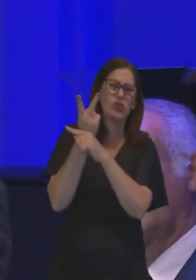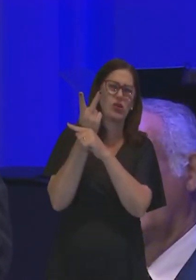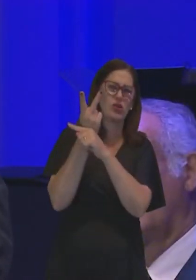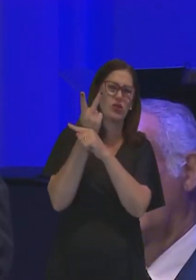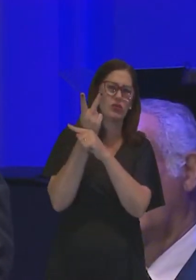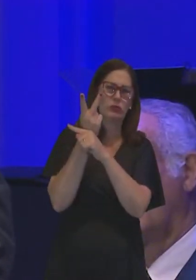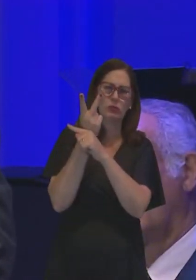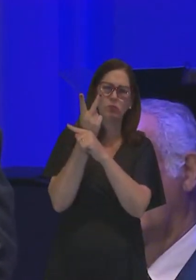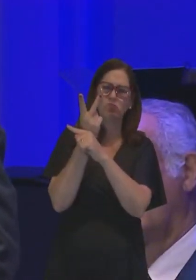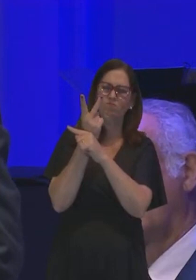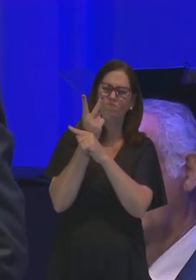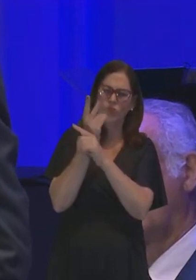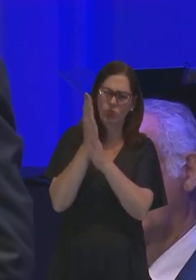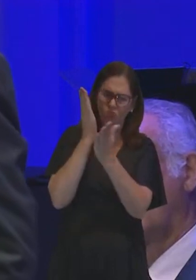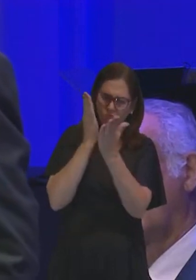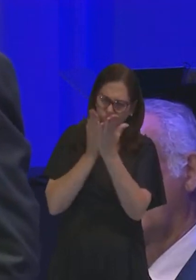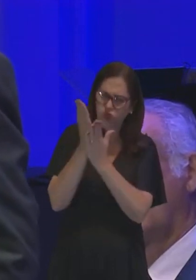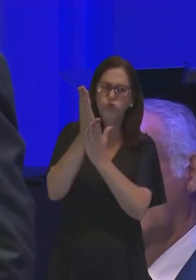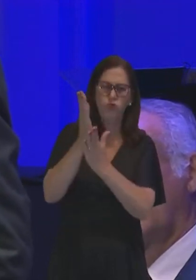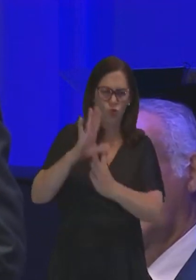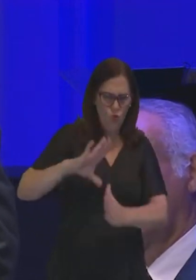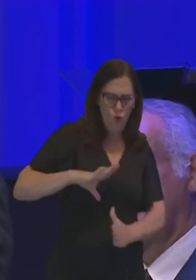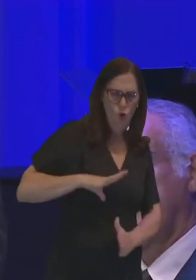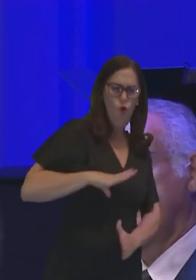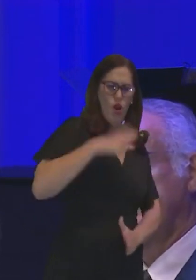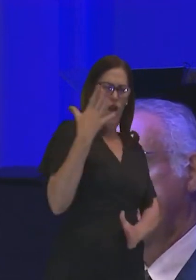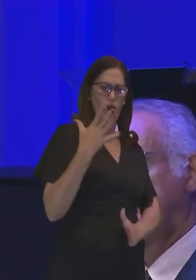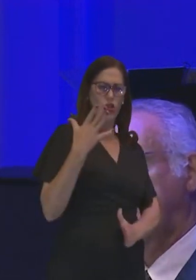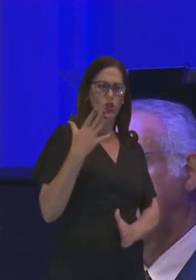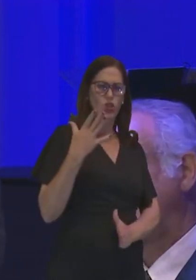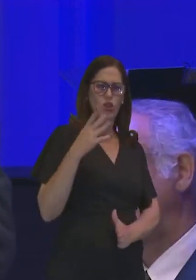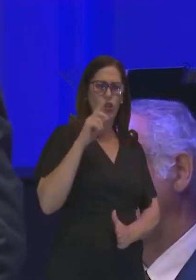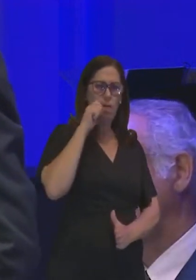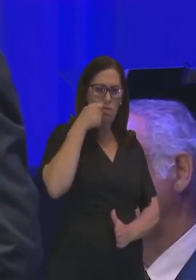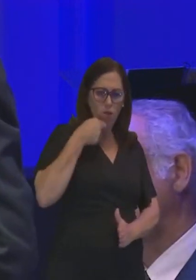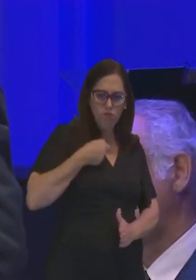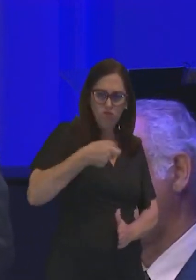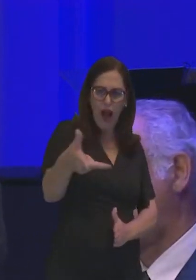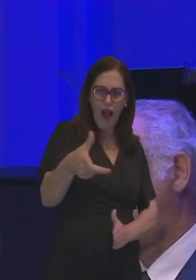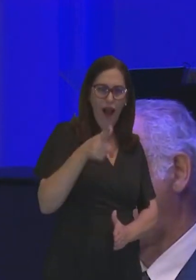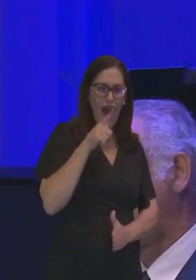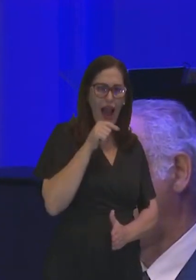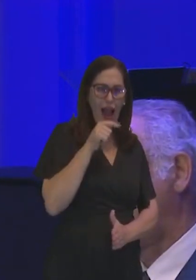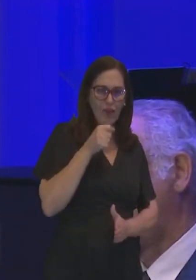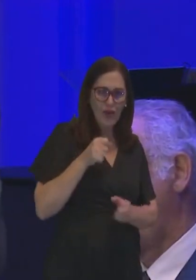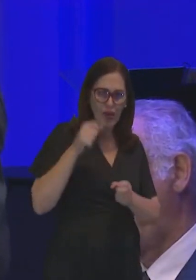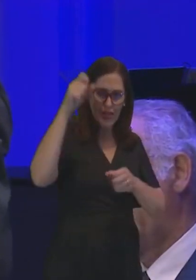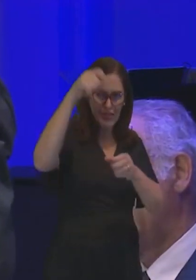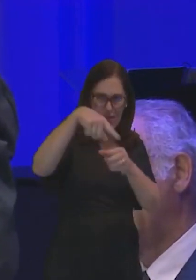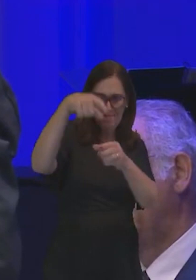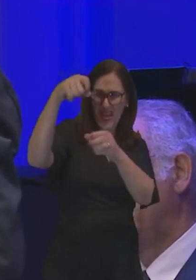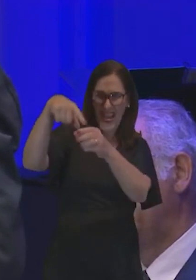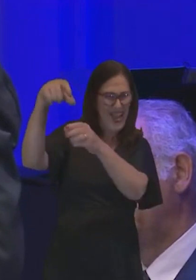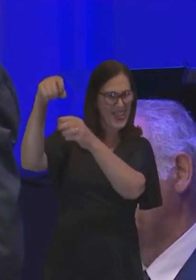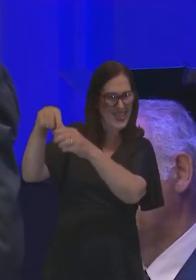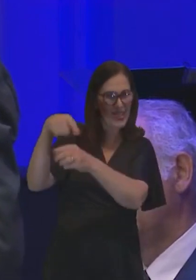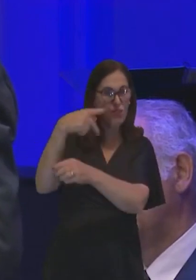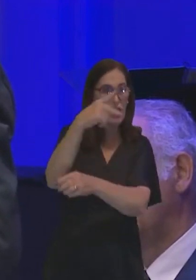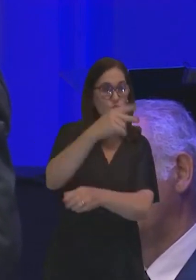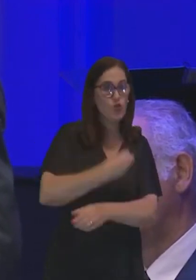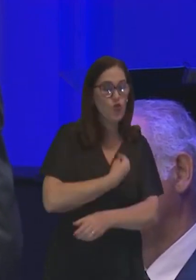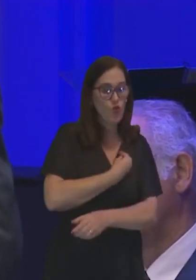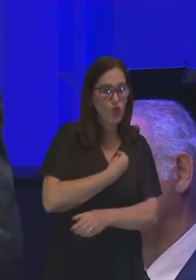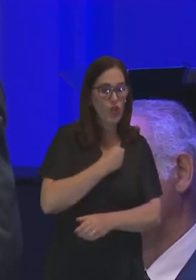muita determinação, com coragem, lança o teu pão sobre as águas, vai lançando as sementes para que a sua vida